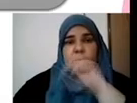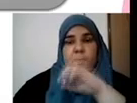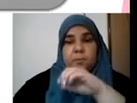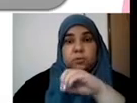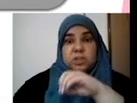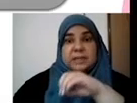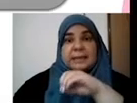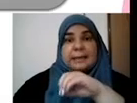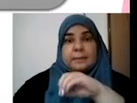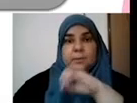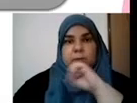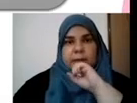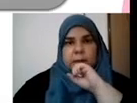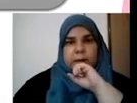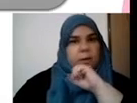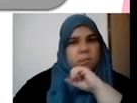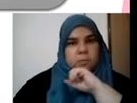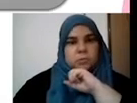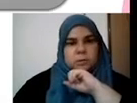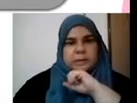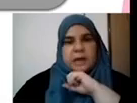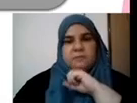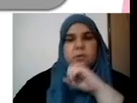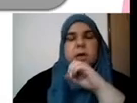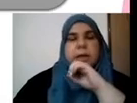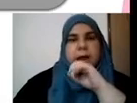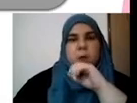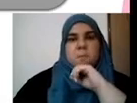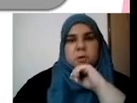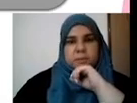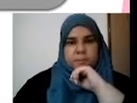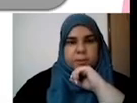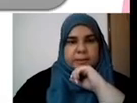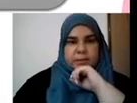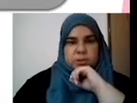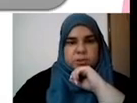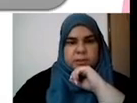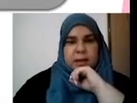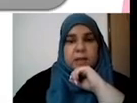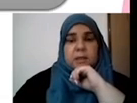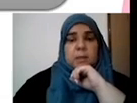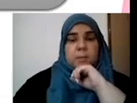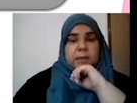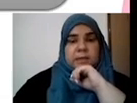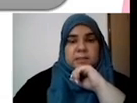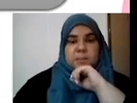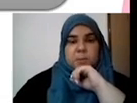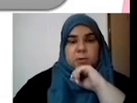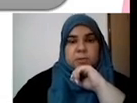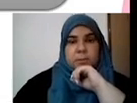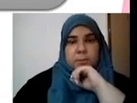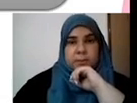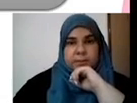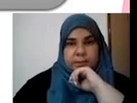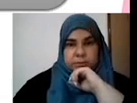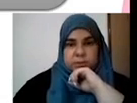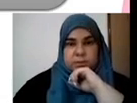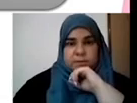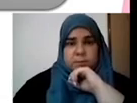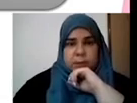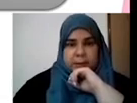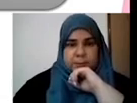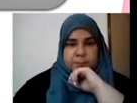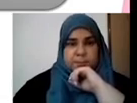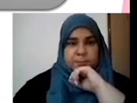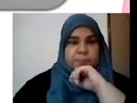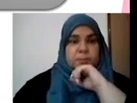da figura, o ponto de equilíbrio dela. É um ponto notável, é um ponto importante, tá? Por que esses pontos são importantes? Então